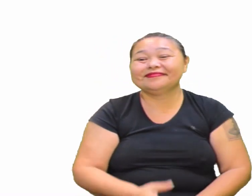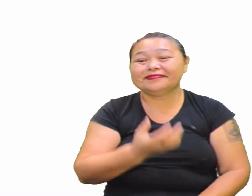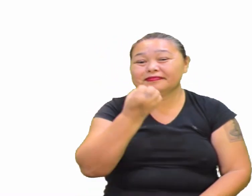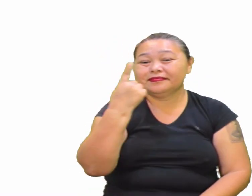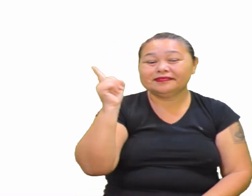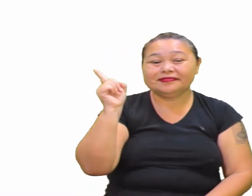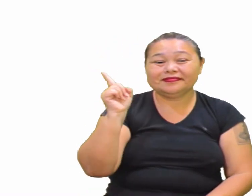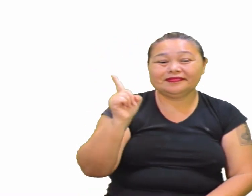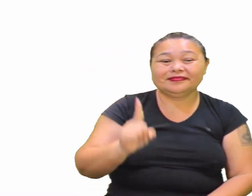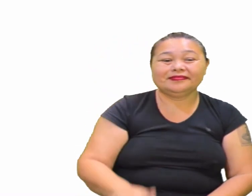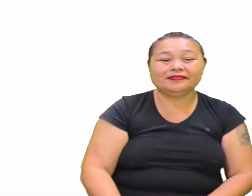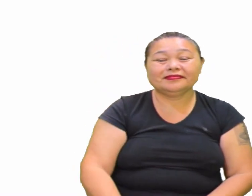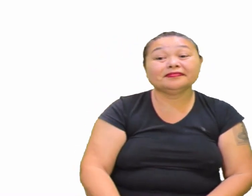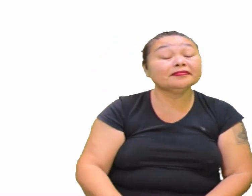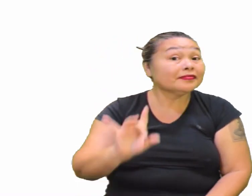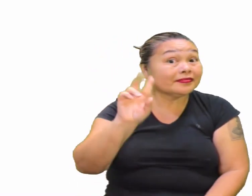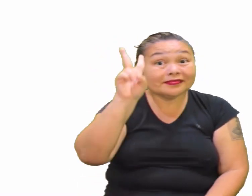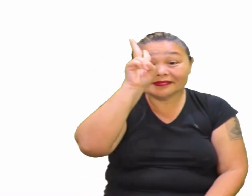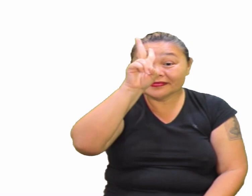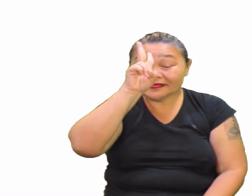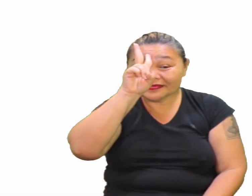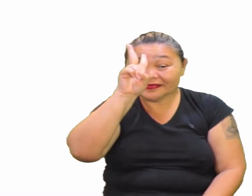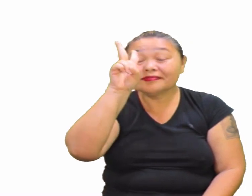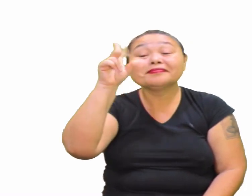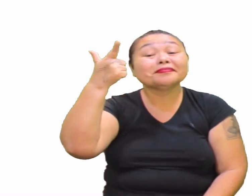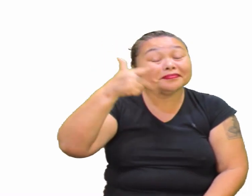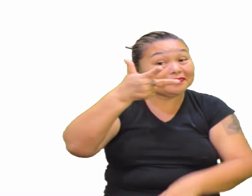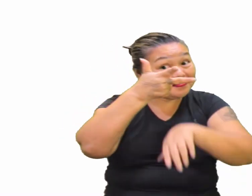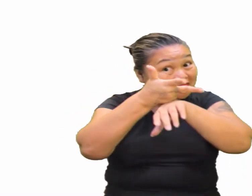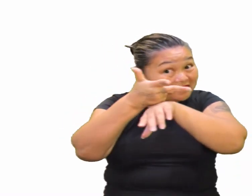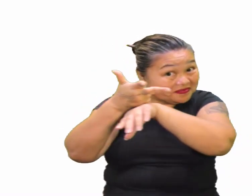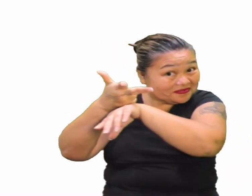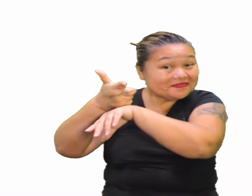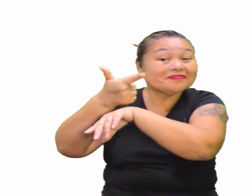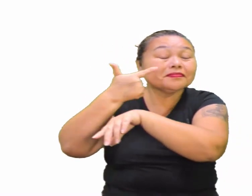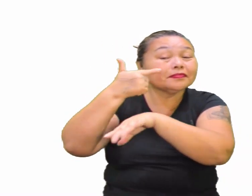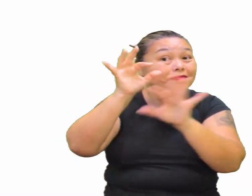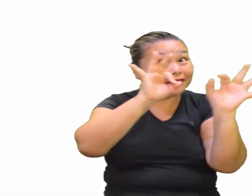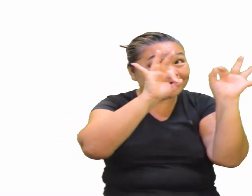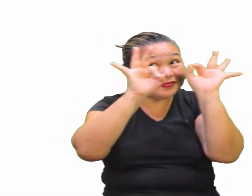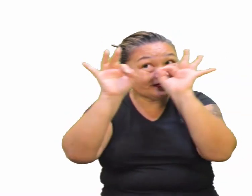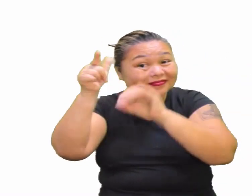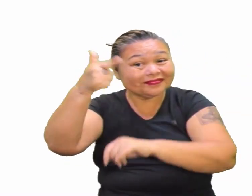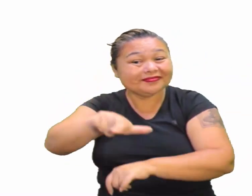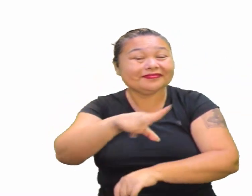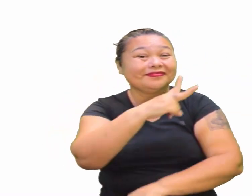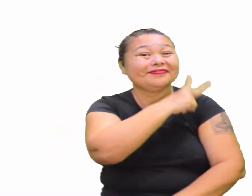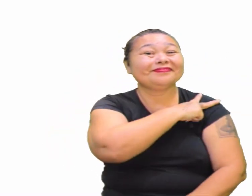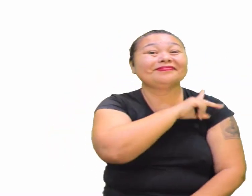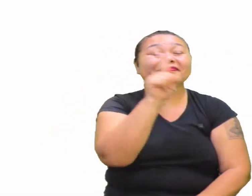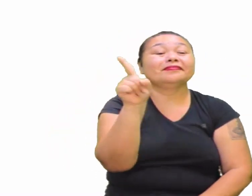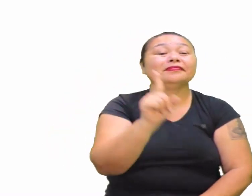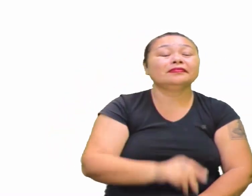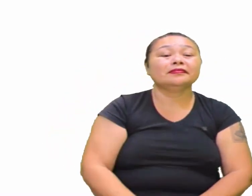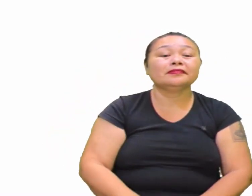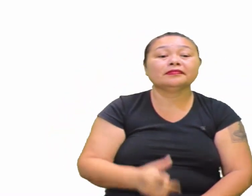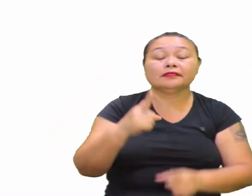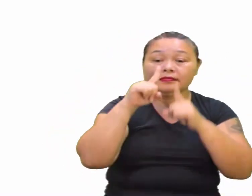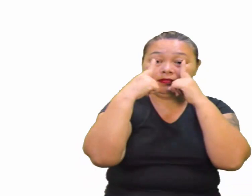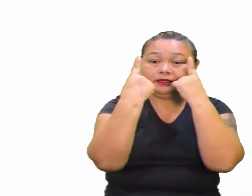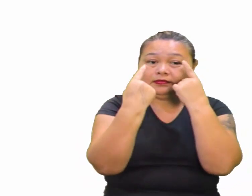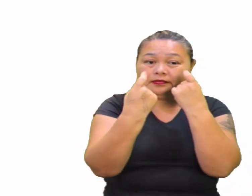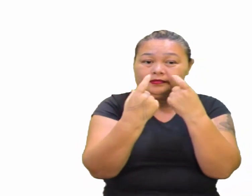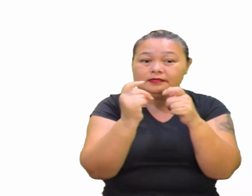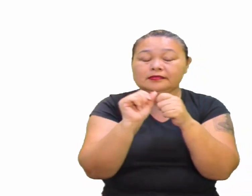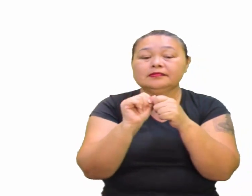Muito bem. Isso aí. Se não lembrar, né, a professora pode rever uma aula lá do segundo ano. Exatamente. Não tem problema, mas é interessante a gente...